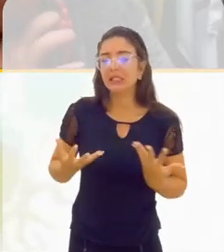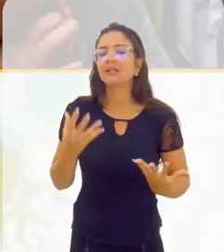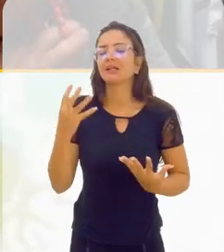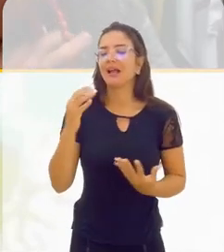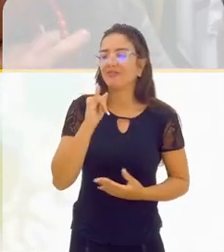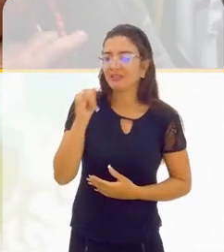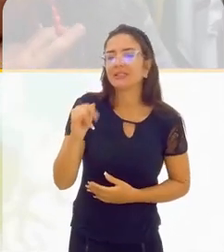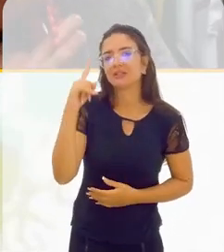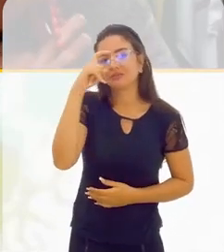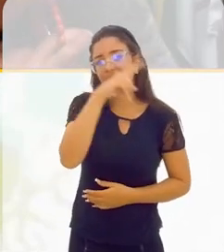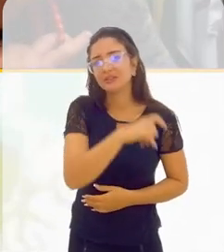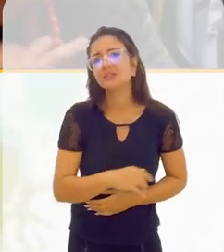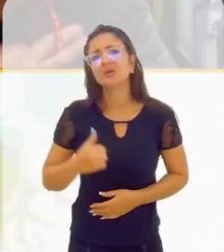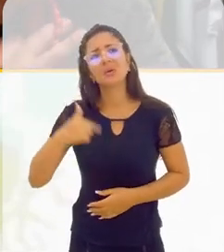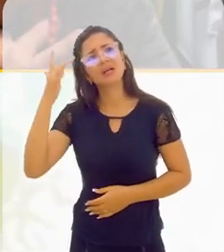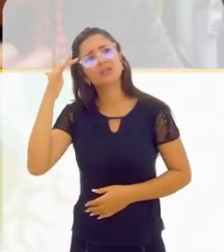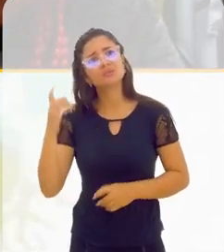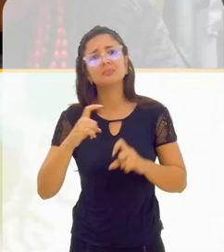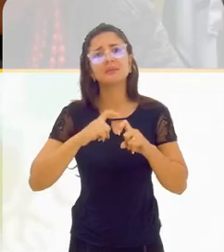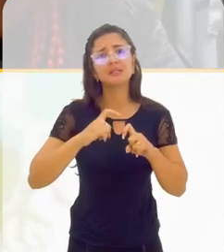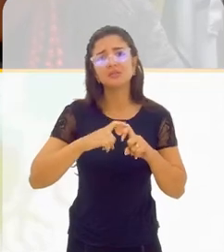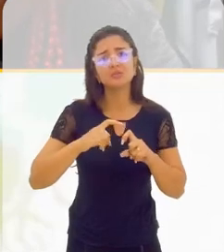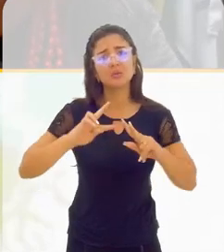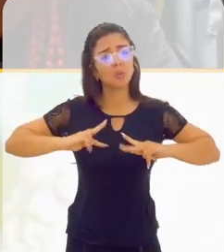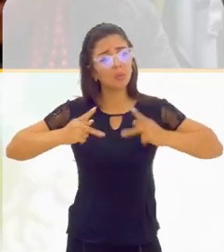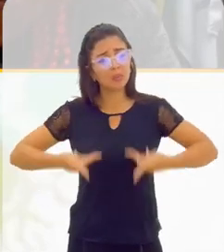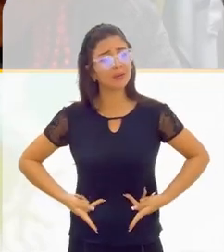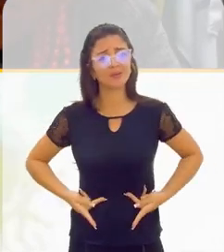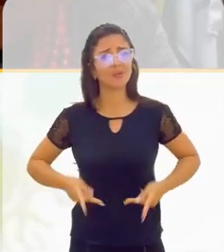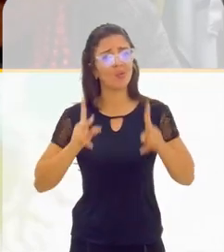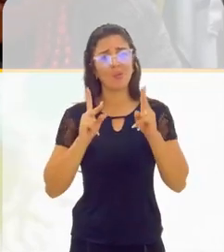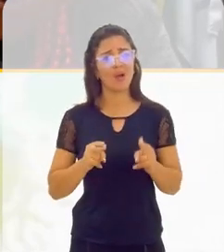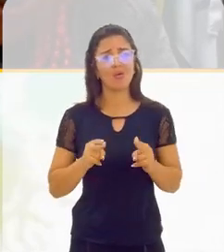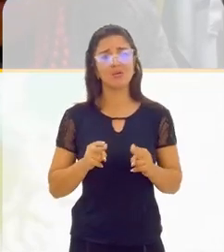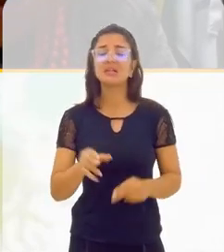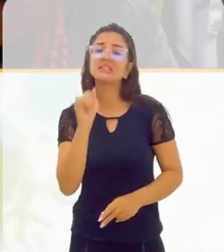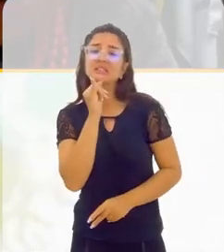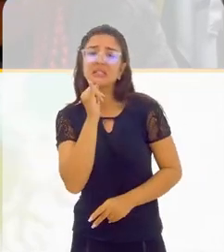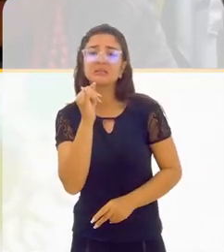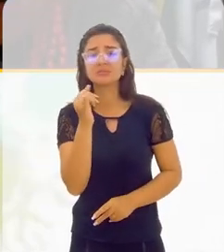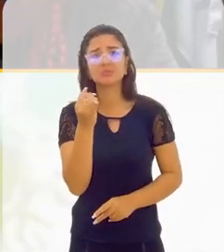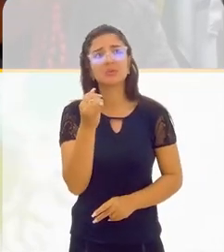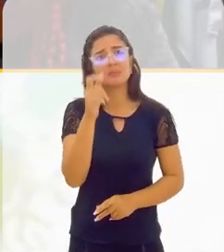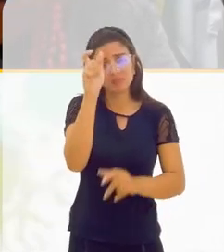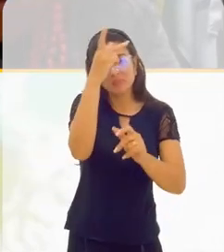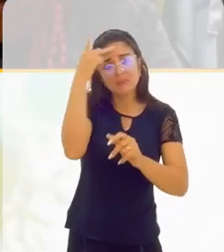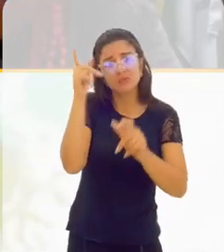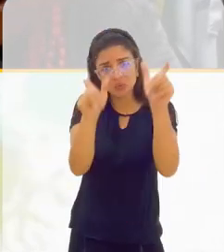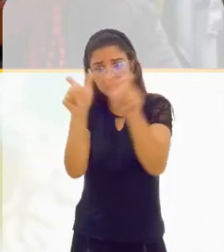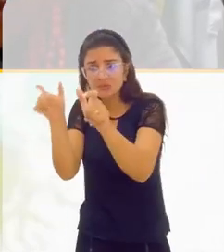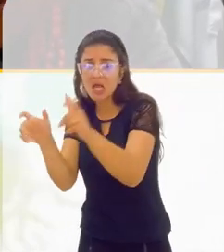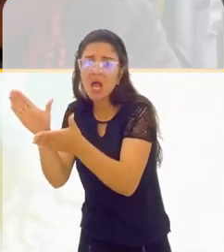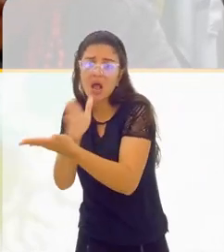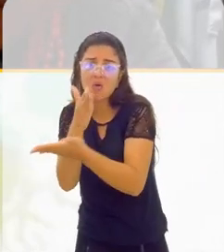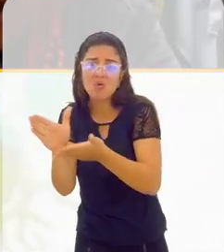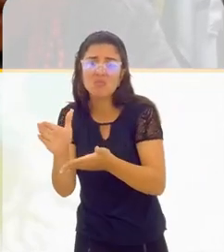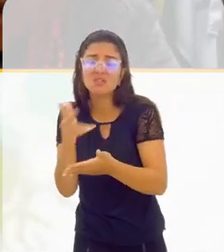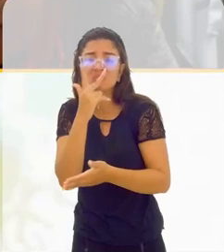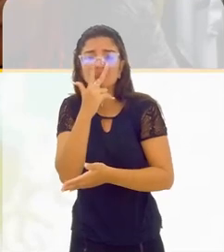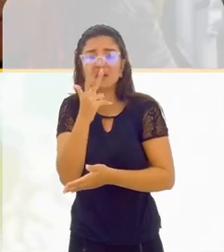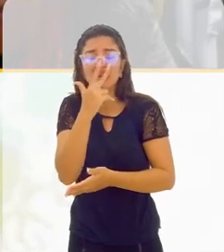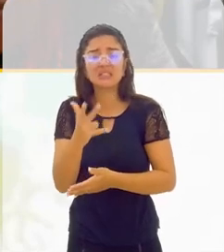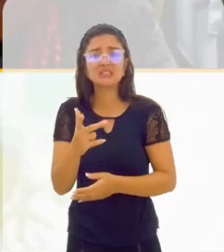variado Eu acho que eu acho que o médico não é diferente do ser humano tem ser humano cru e tem ser humano